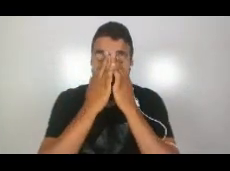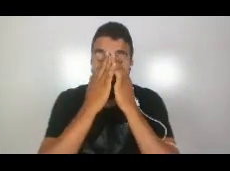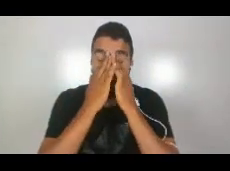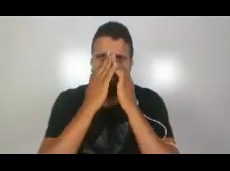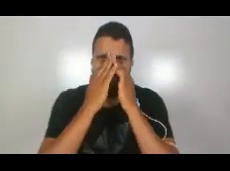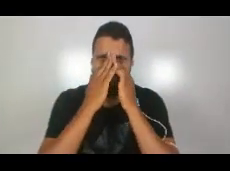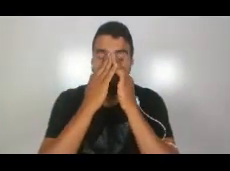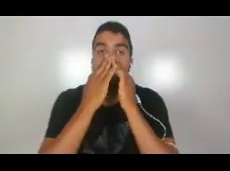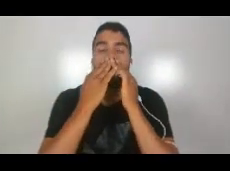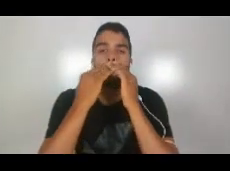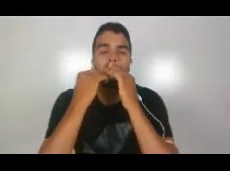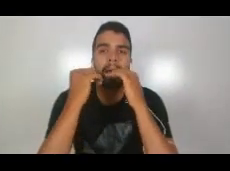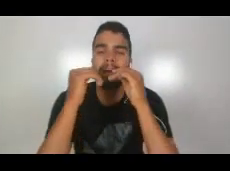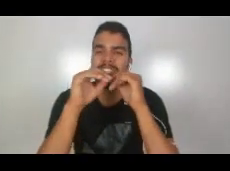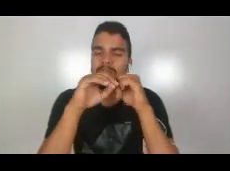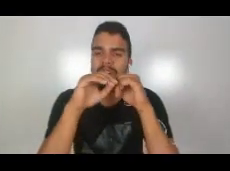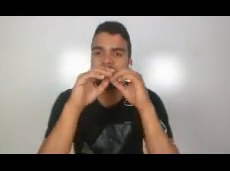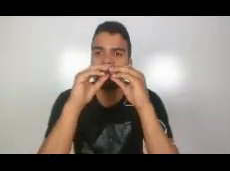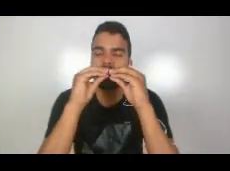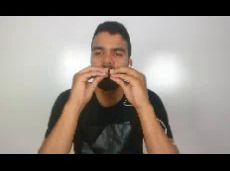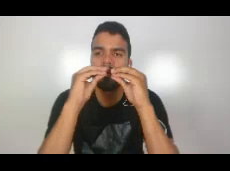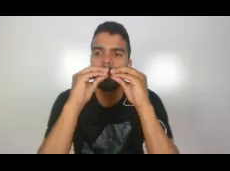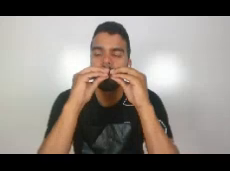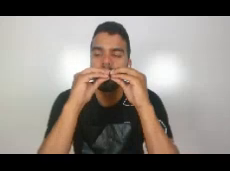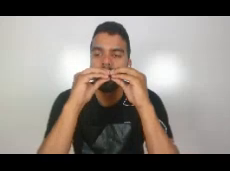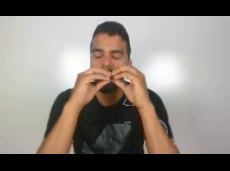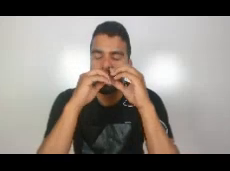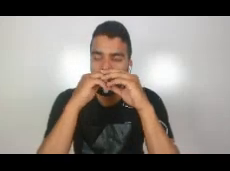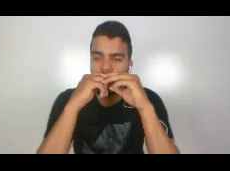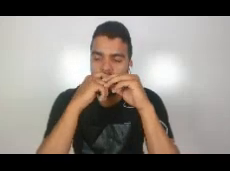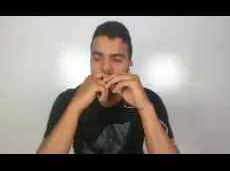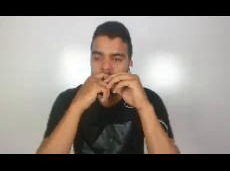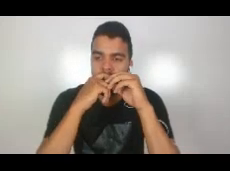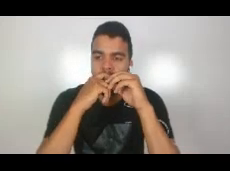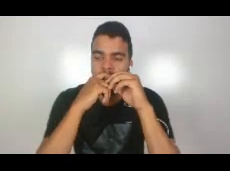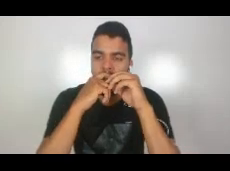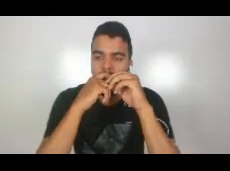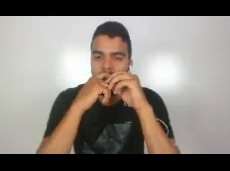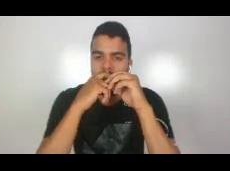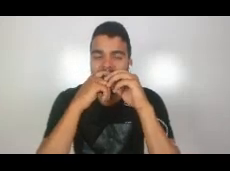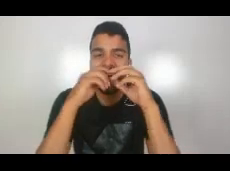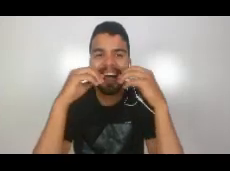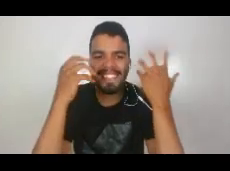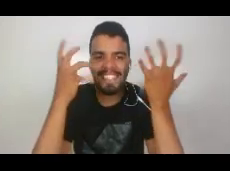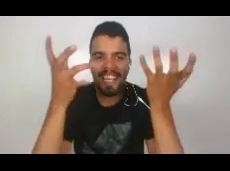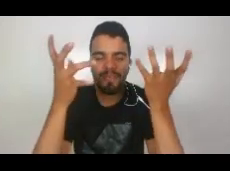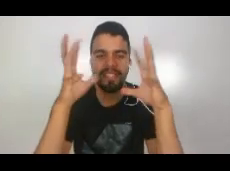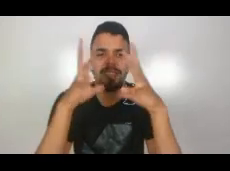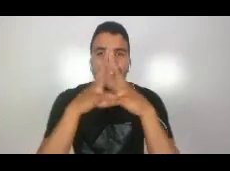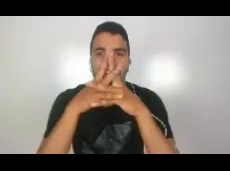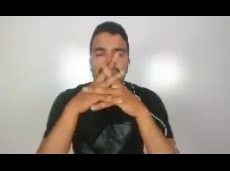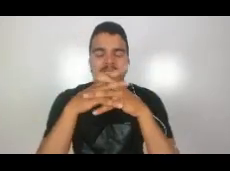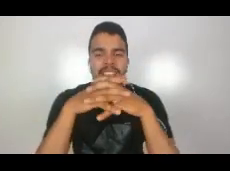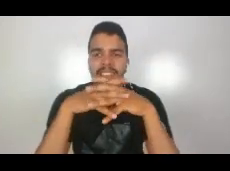é interessante, que é mais fácil do tutor ter